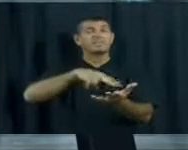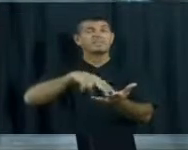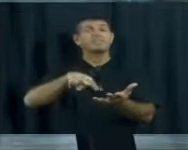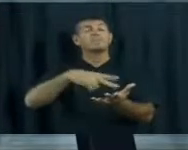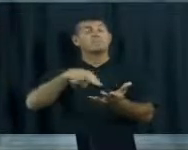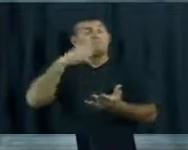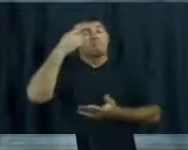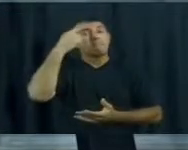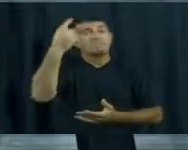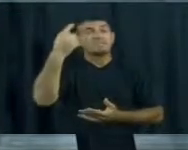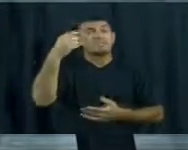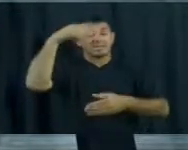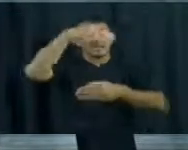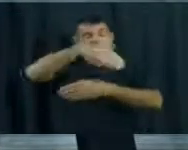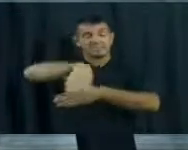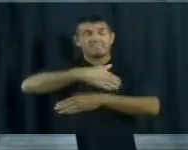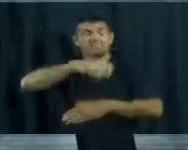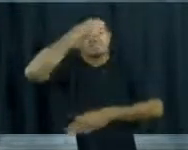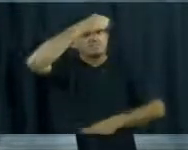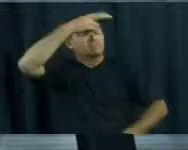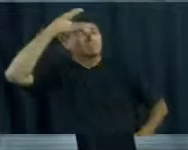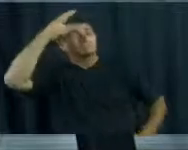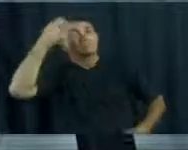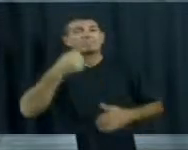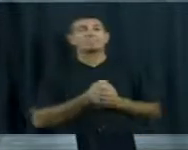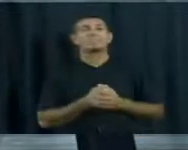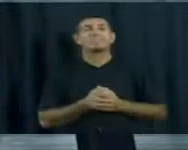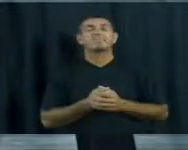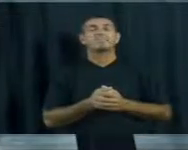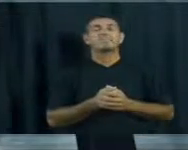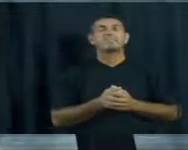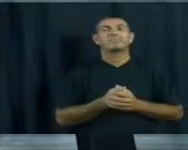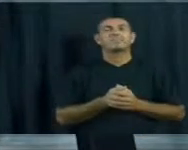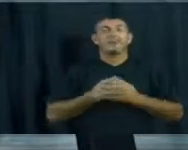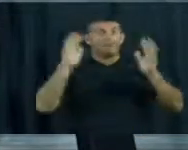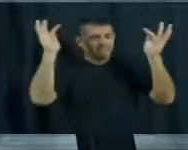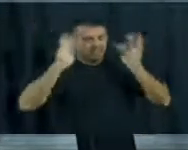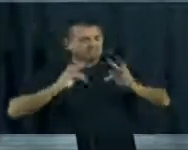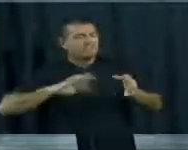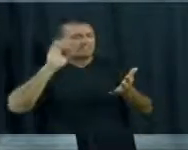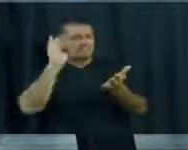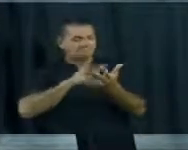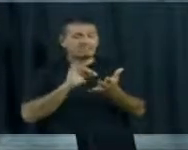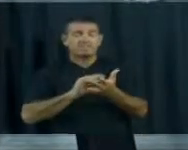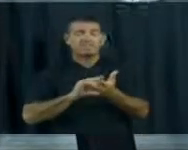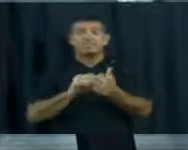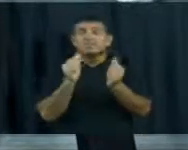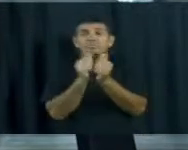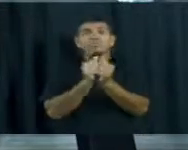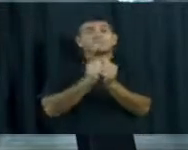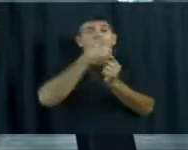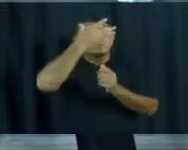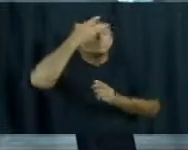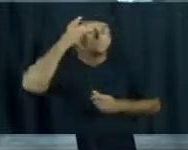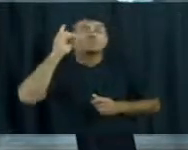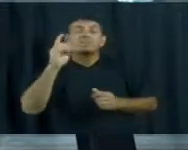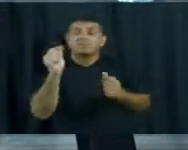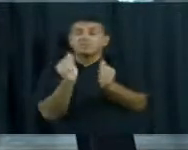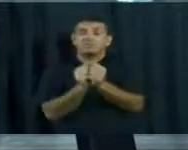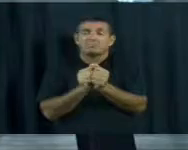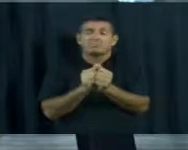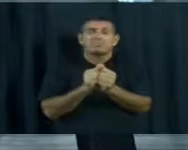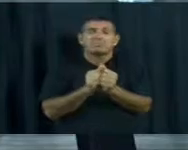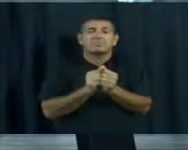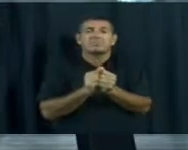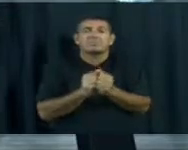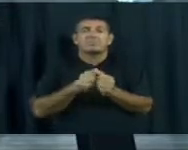frente da prefeitura, Heitor. Ele estava lá, todo feliz. com as pessoas com deficiência,